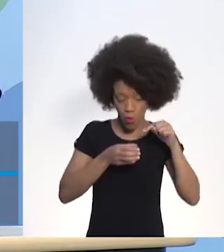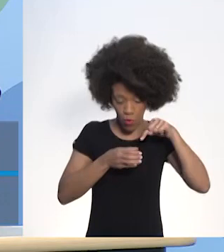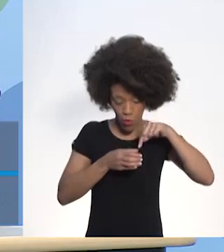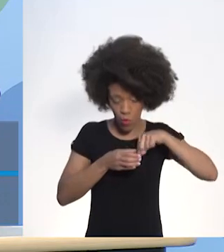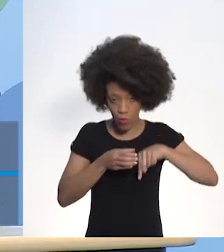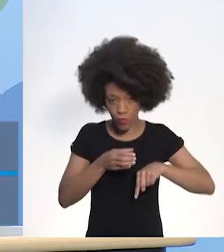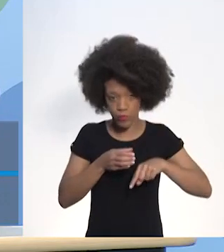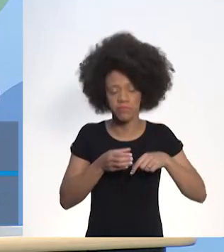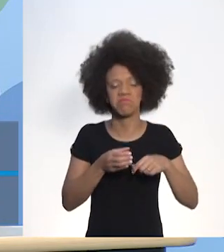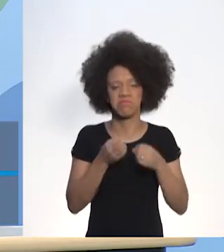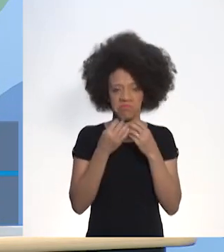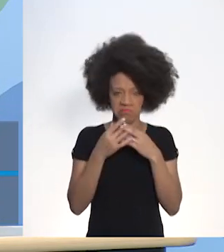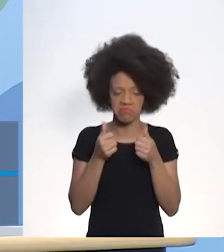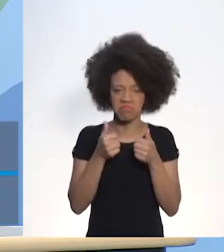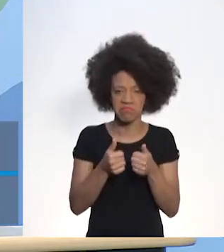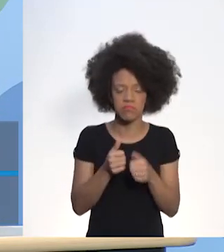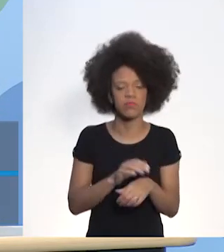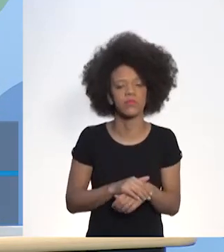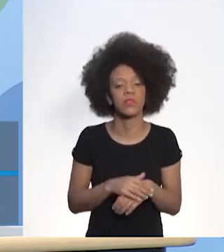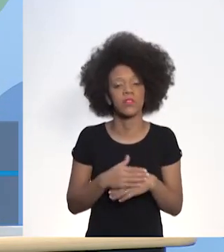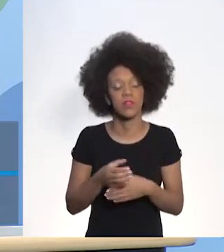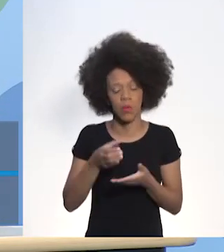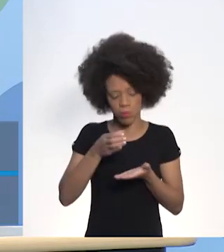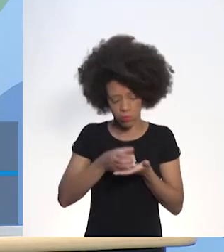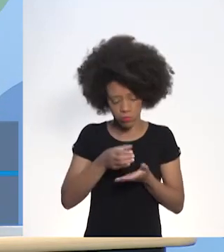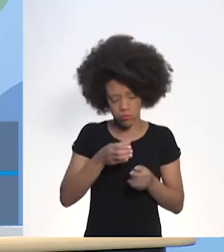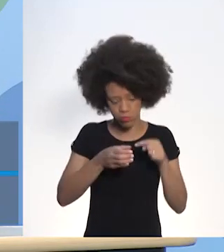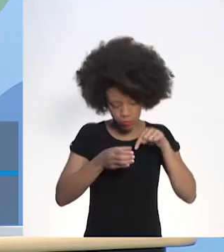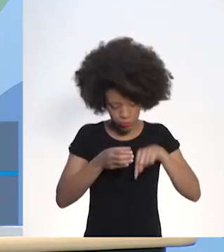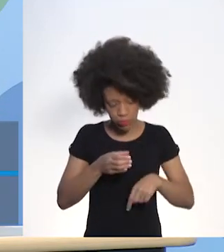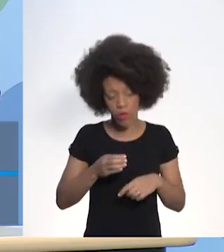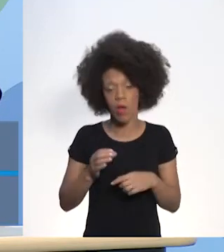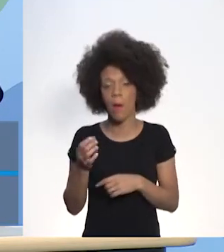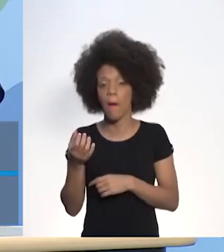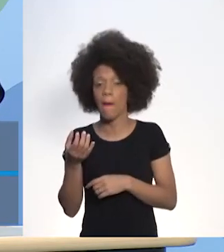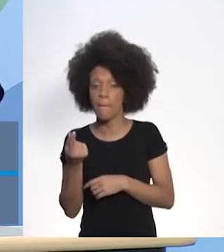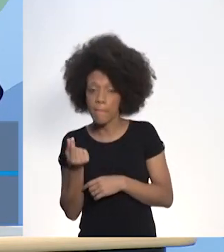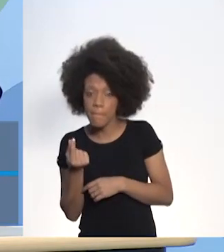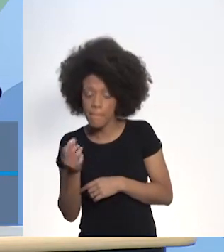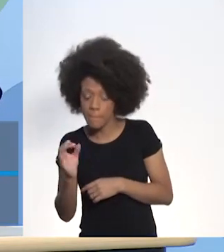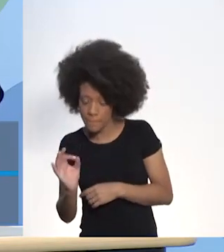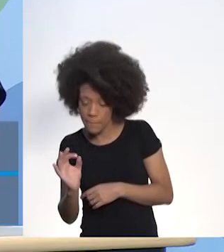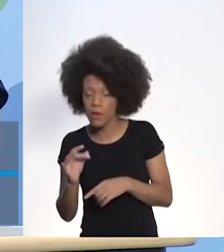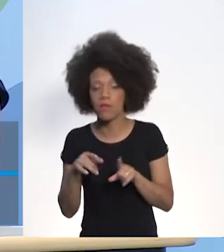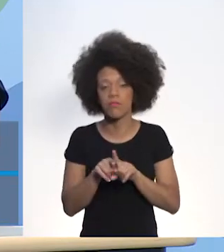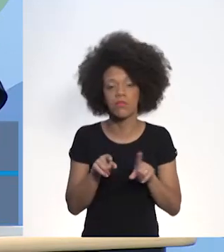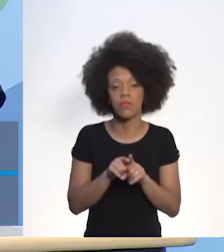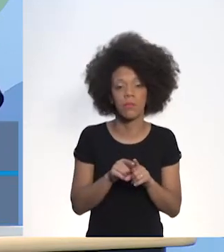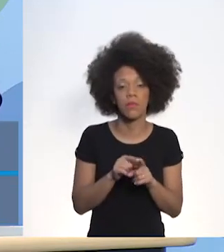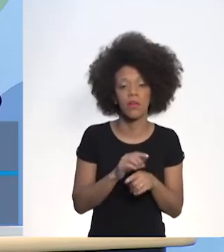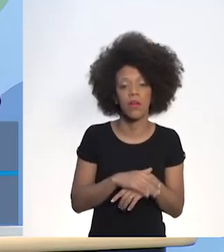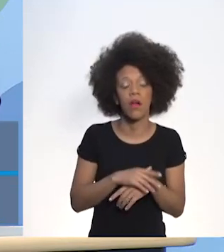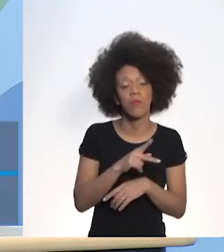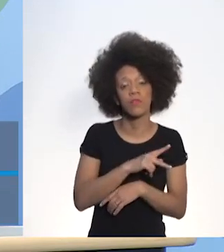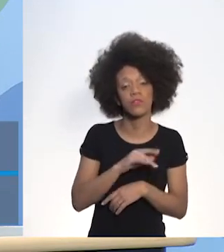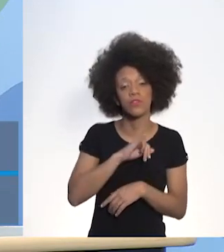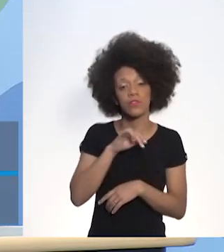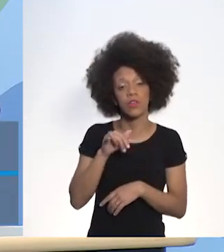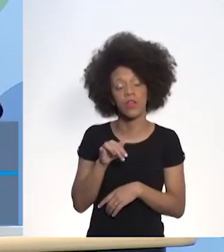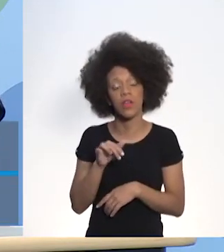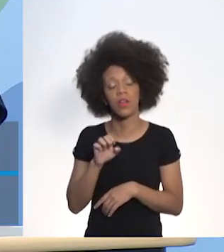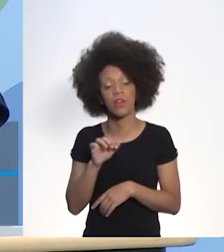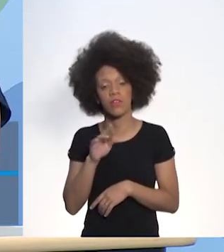Né? Legal. Bem observado. Então, fundo do copo, moeda, argola. Os alunos do Pro Jefferson, aro